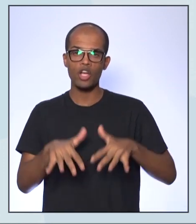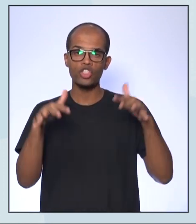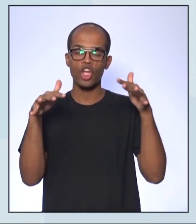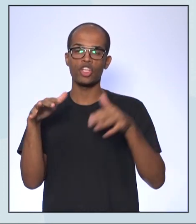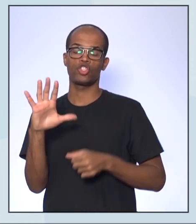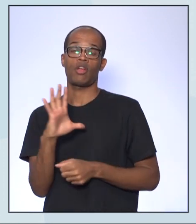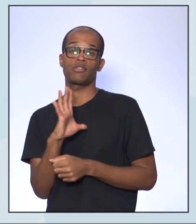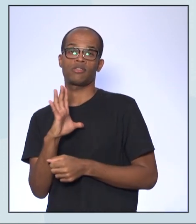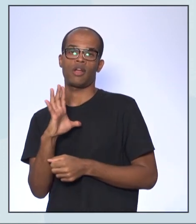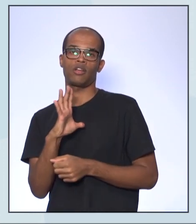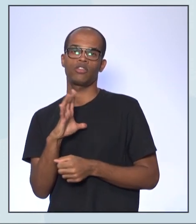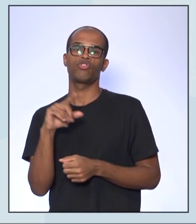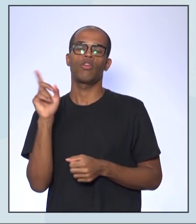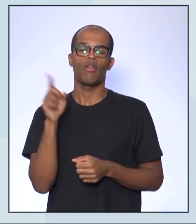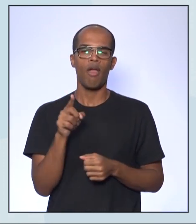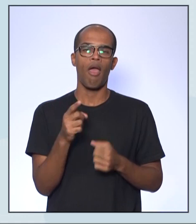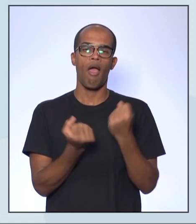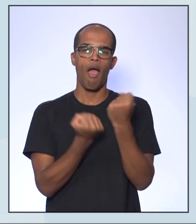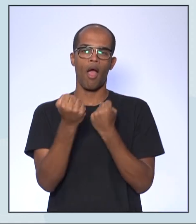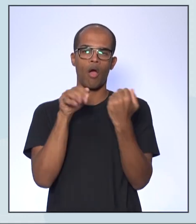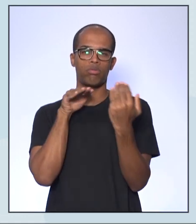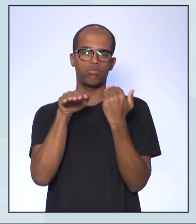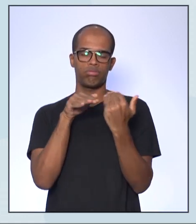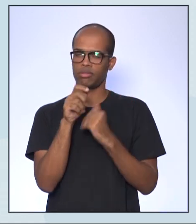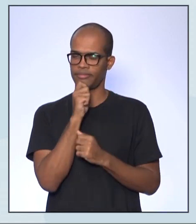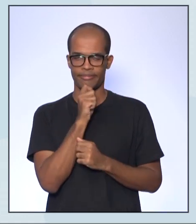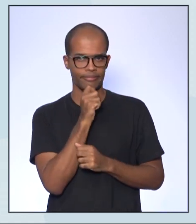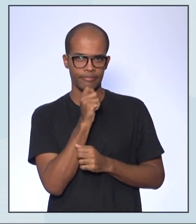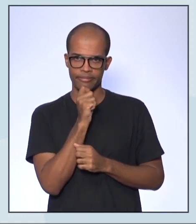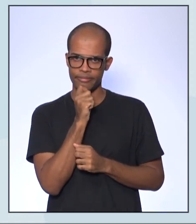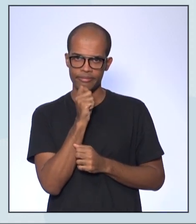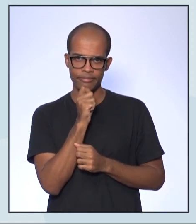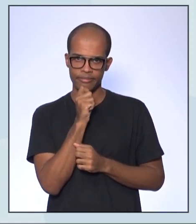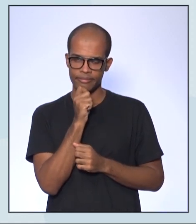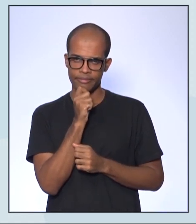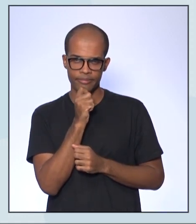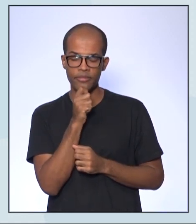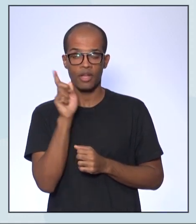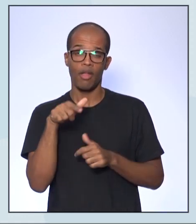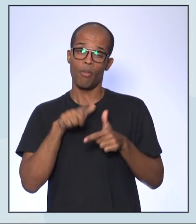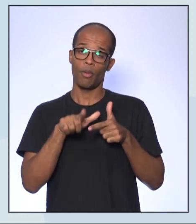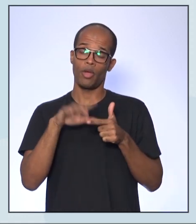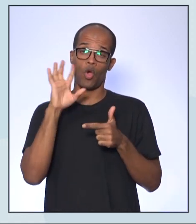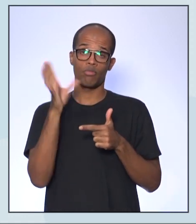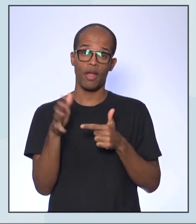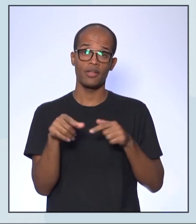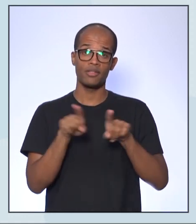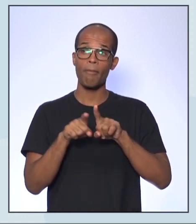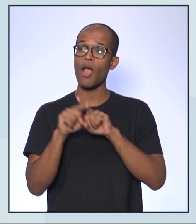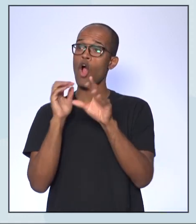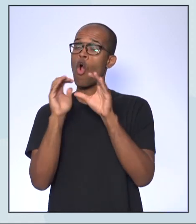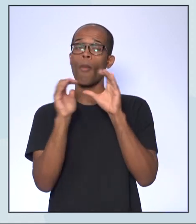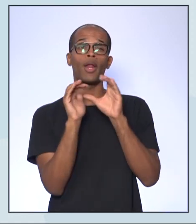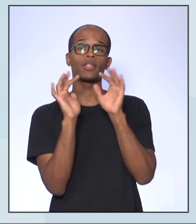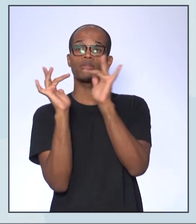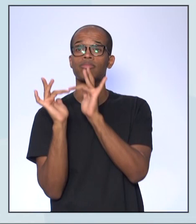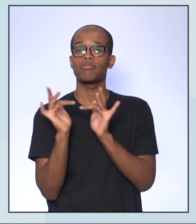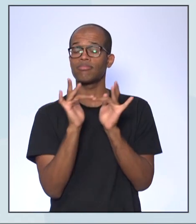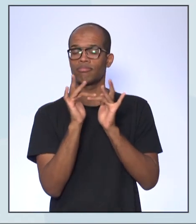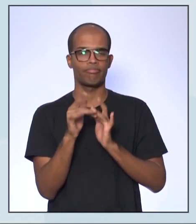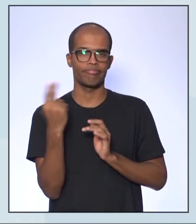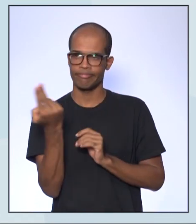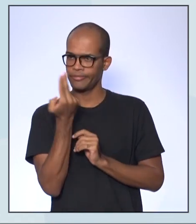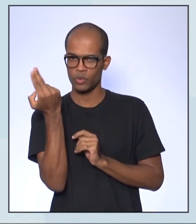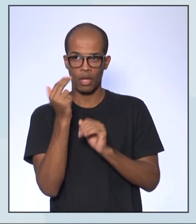quê? Suspensão do tráfego, que é o problema, né, que acontece, interrupção das comunicações, ou seja, não dá